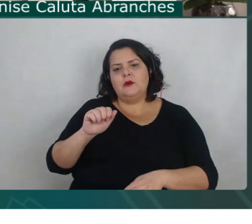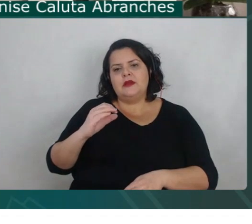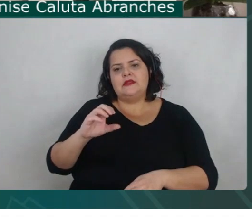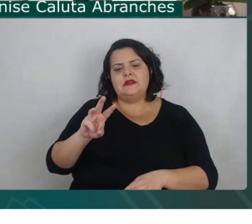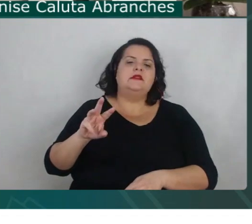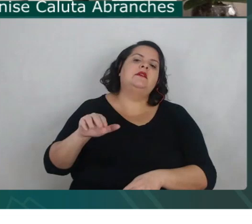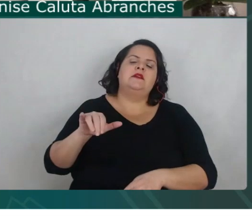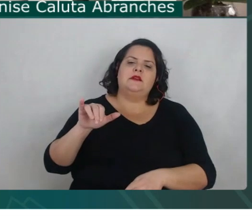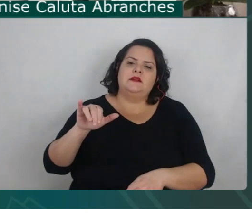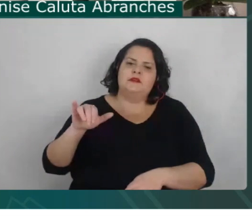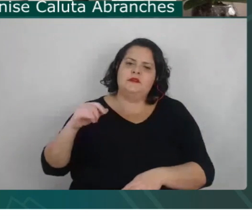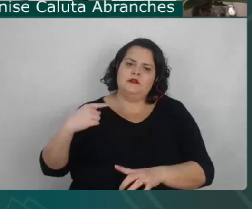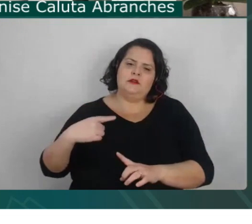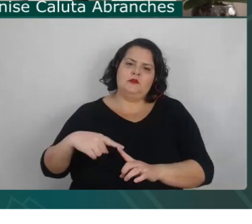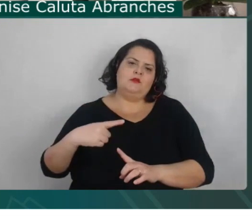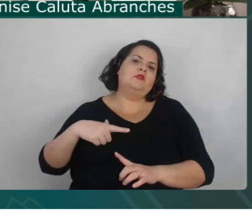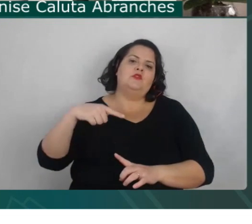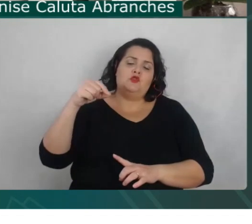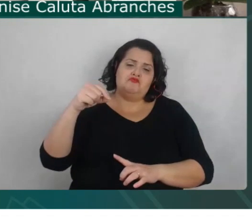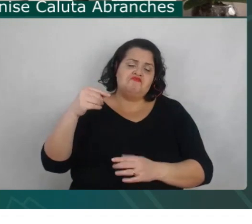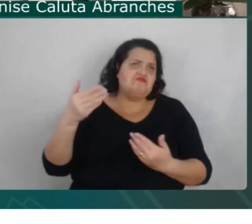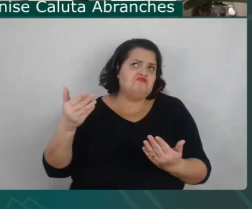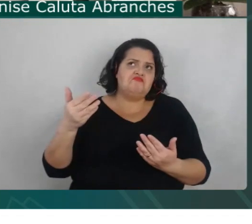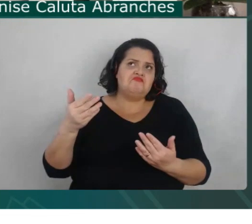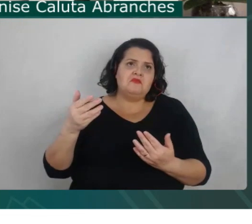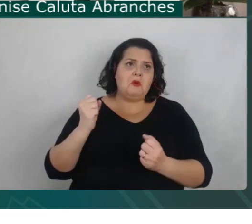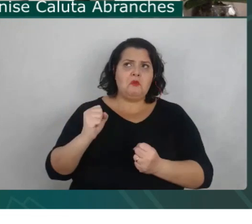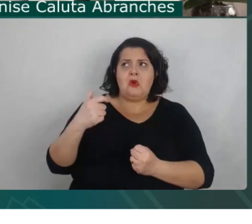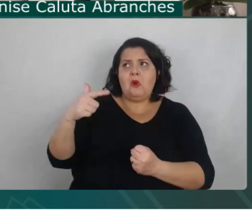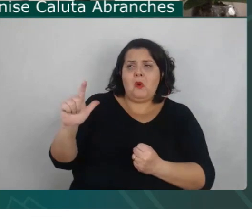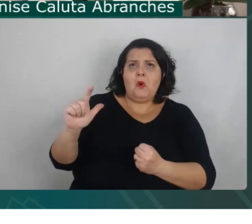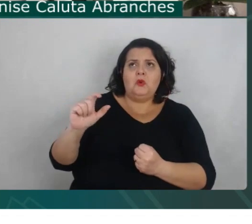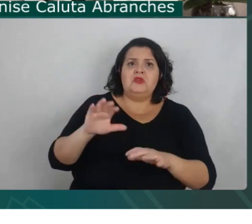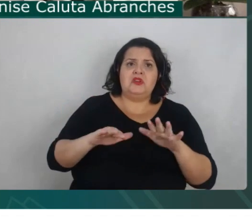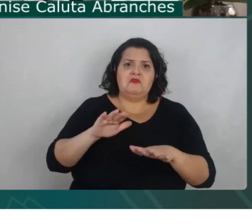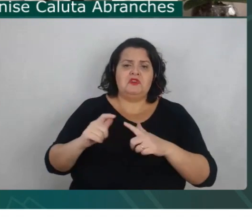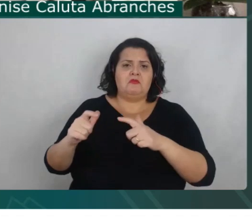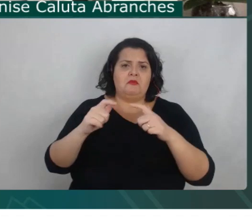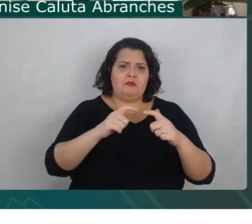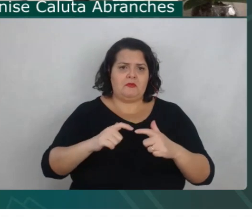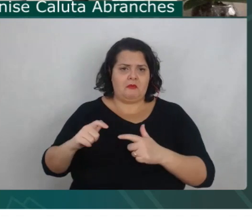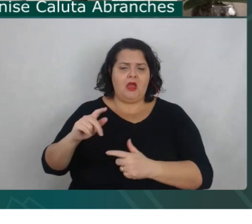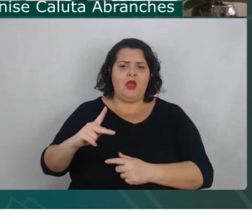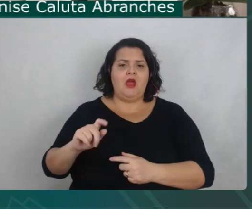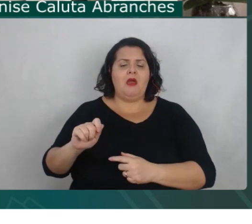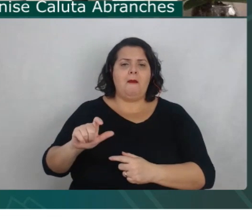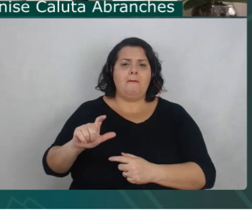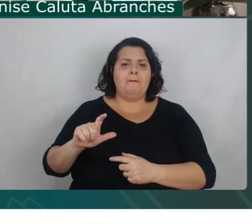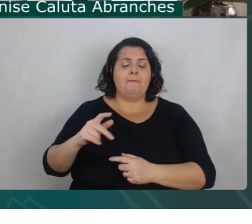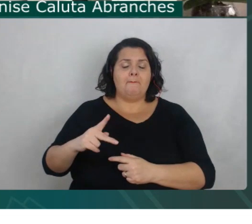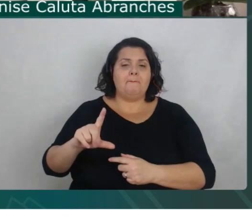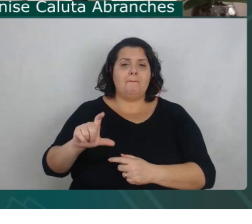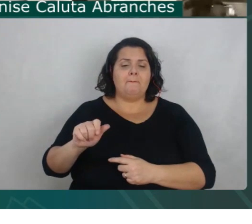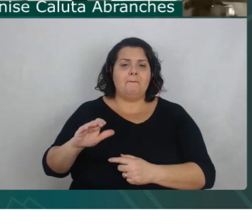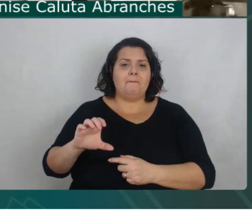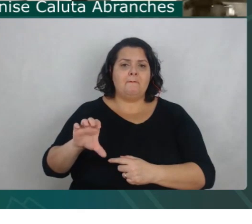sido placebo, como é utilizado em muitos países. Tem alguns países, como os Estados Unidos, por exemplo, utiliza muito placebo, né,